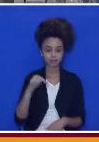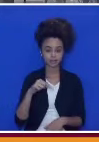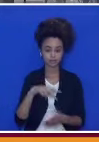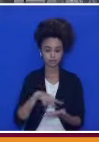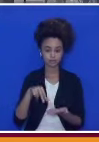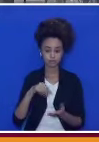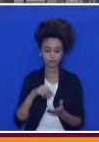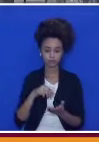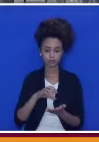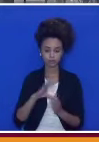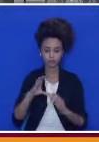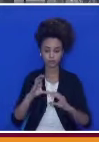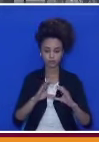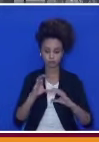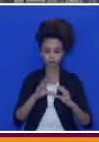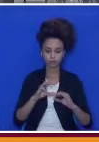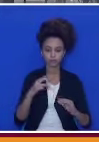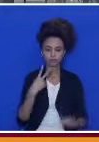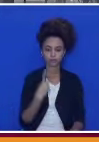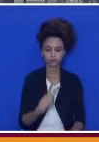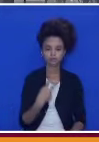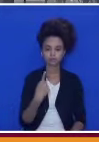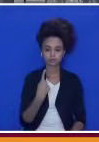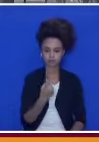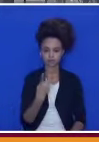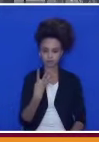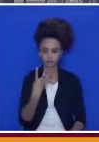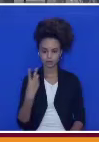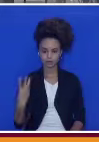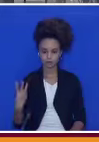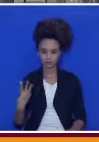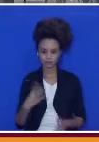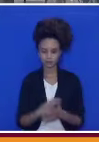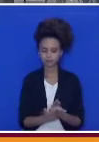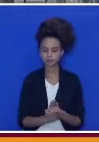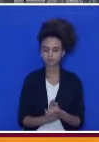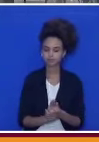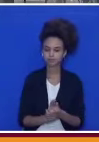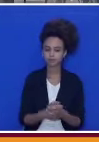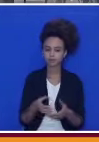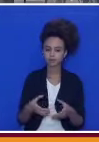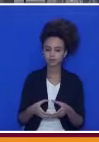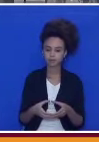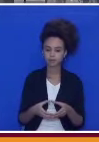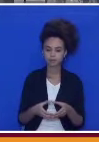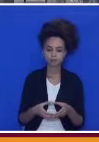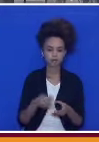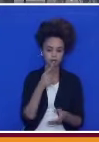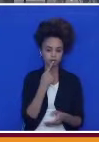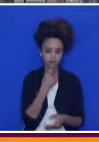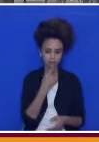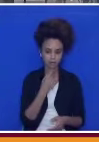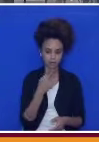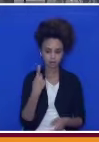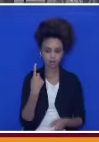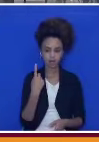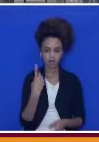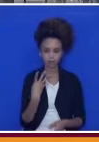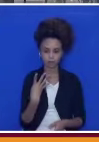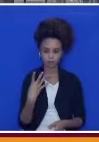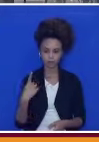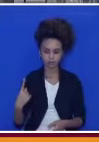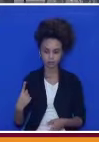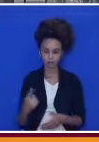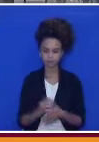concurso 2143 da Lotomania. Bola vermelha número 41. Vermelha